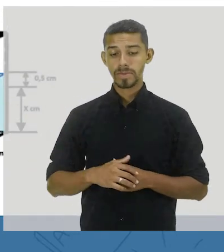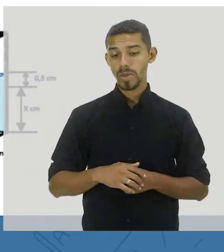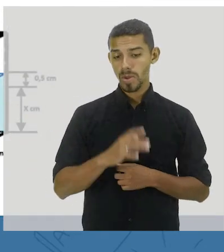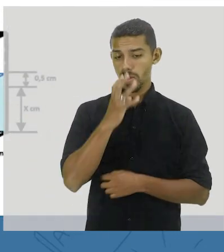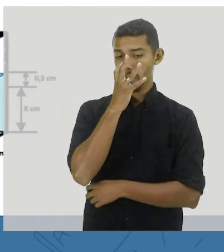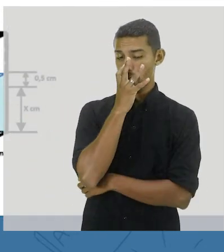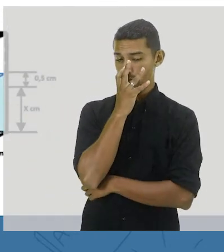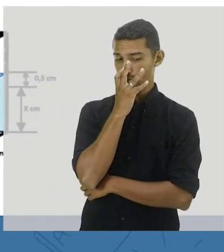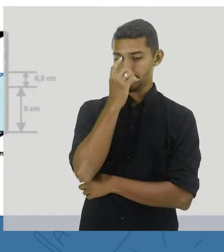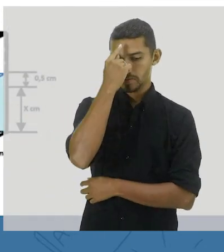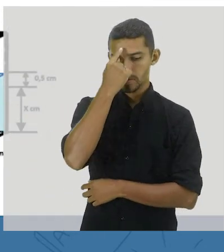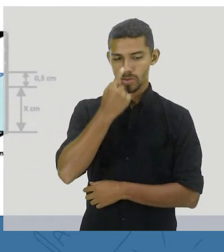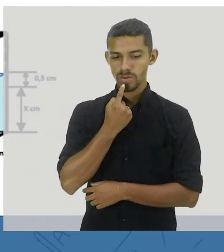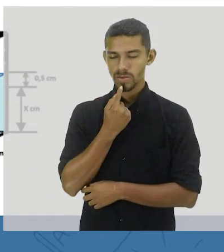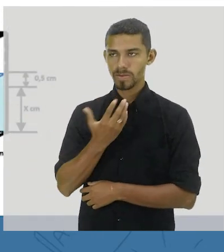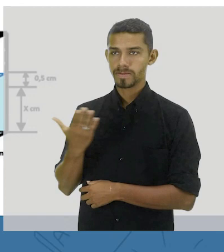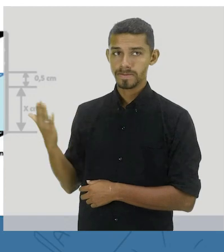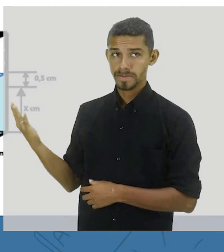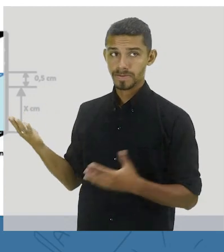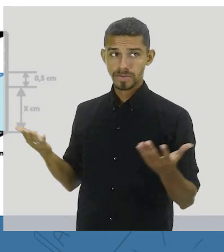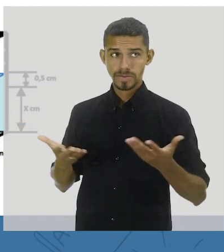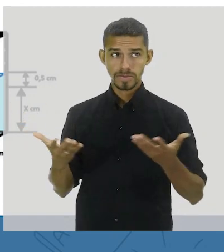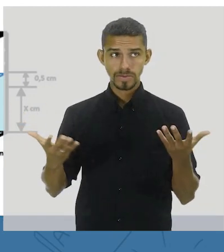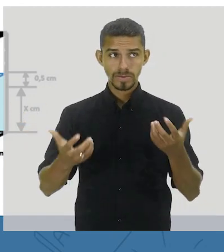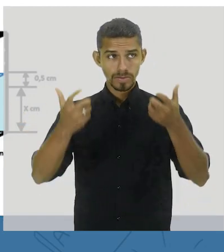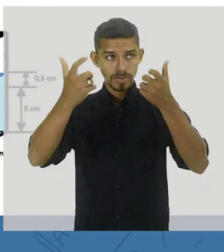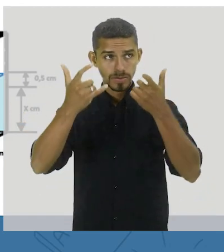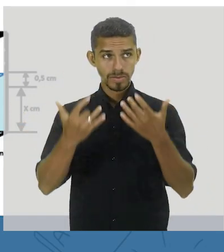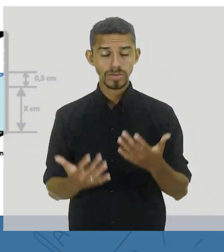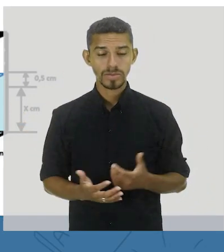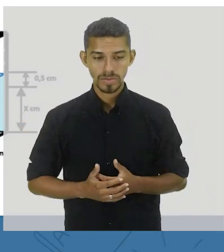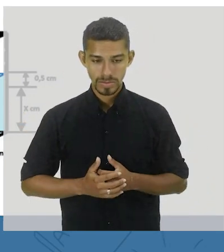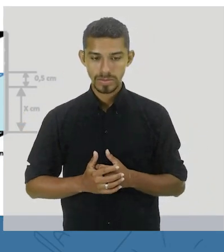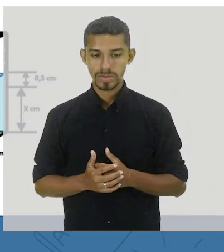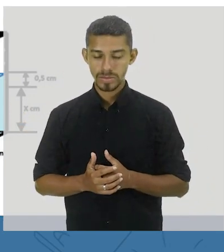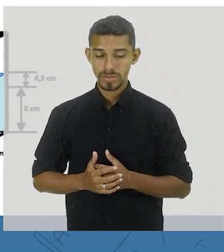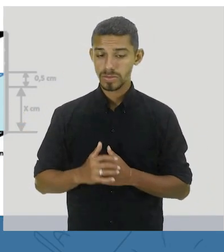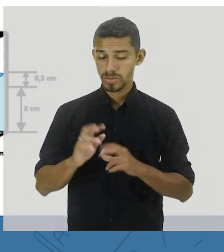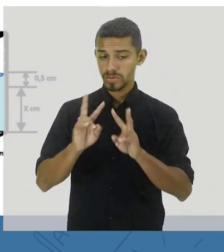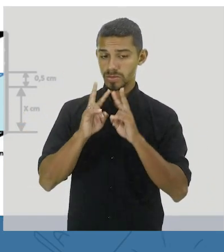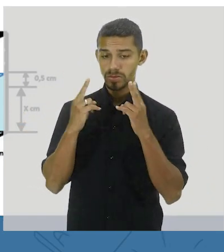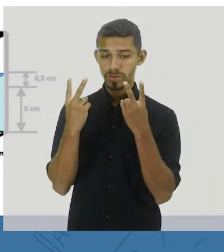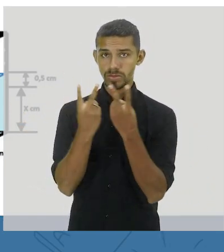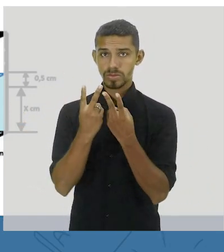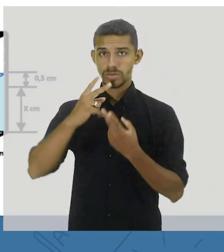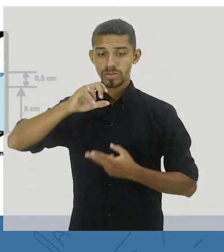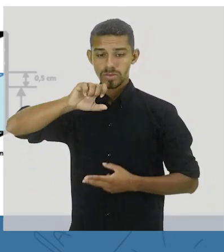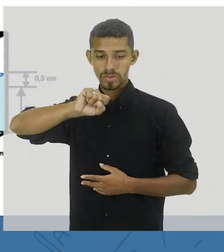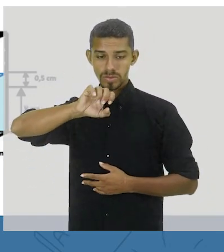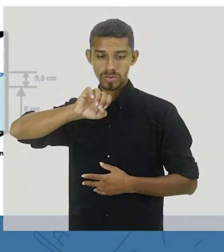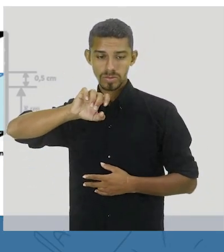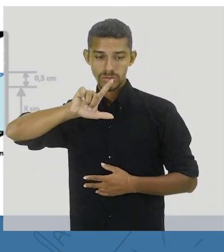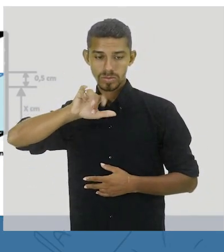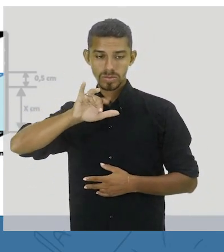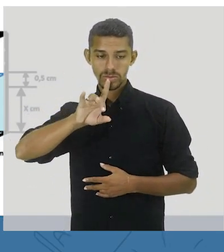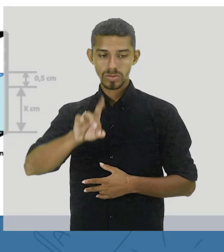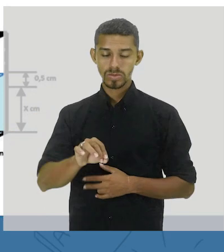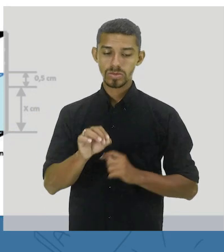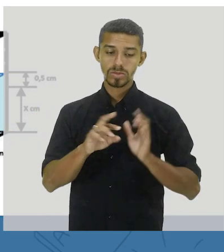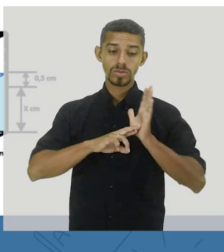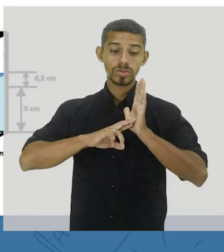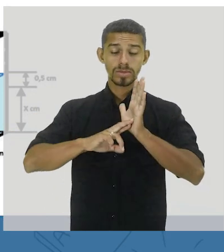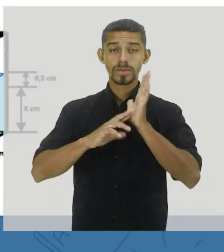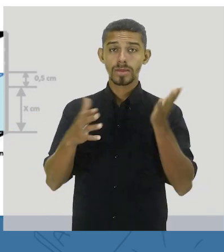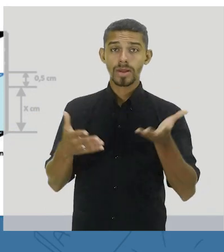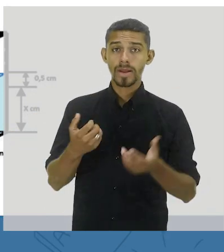Analisando a figura e as informações preenchidas no texto, o volume do sólido representado é igual. Aí